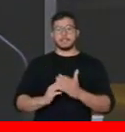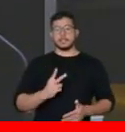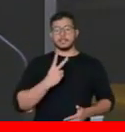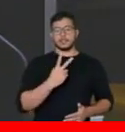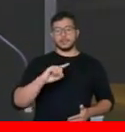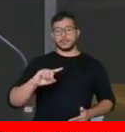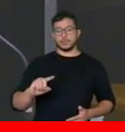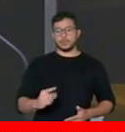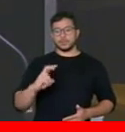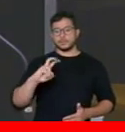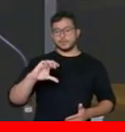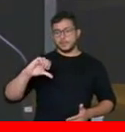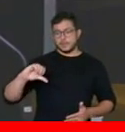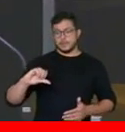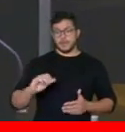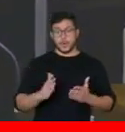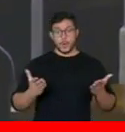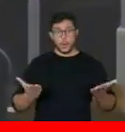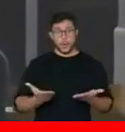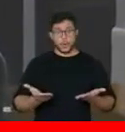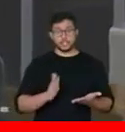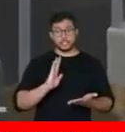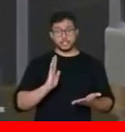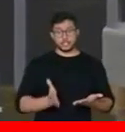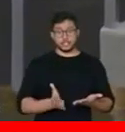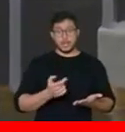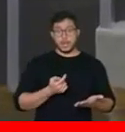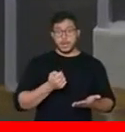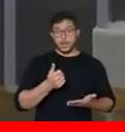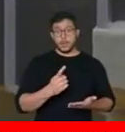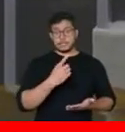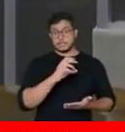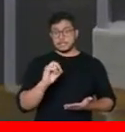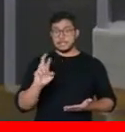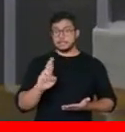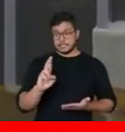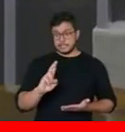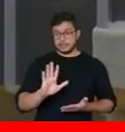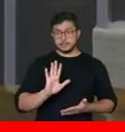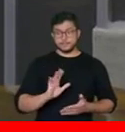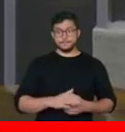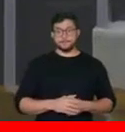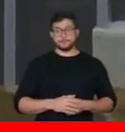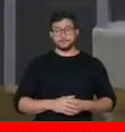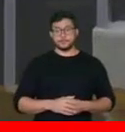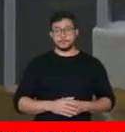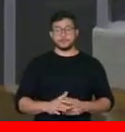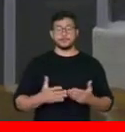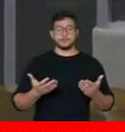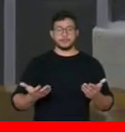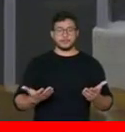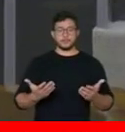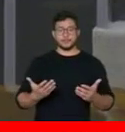2,59. Hoje ela já está correndo atrás dos R$ 10 em alguns locais do Brasil. Portanto, a gasolina no